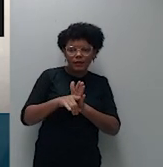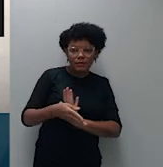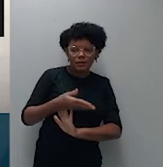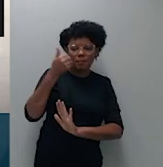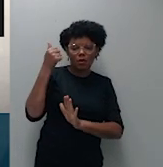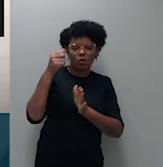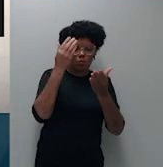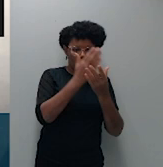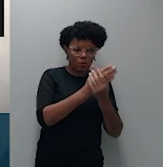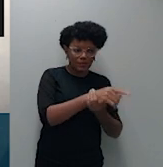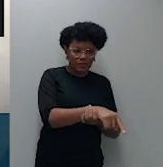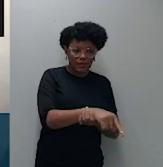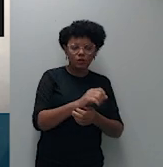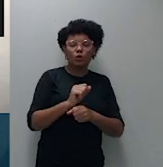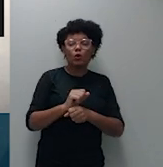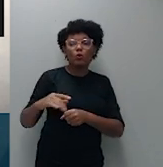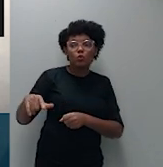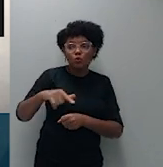relator